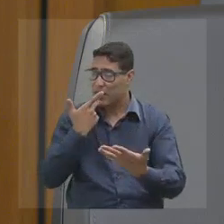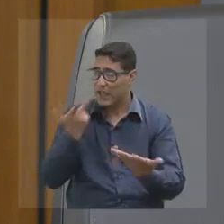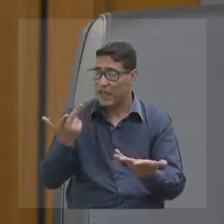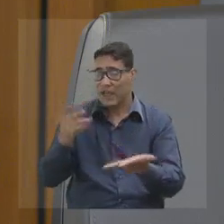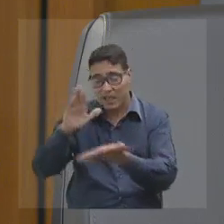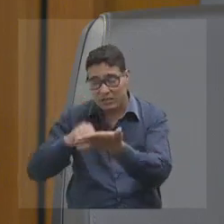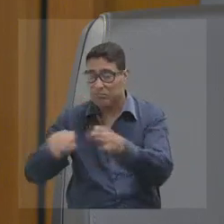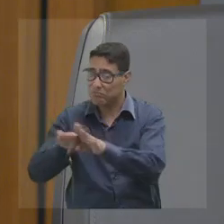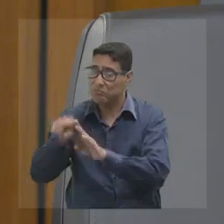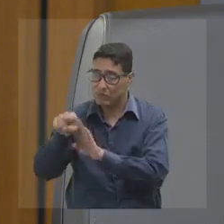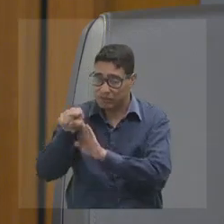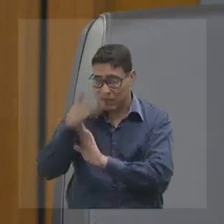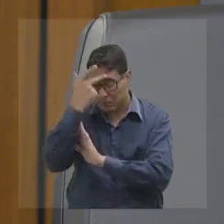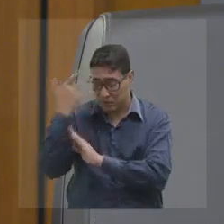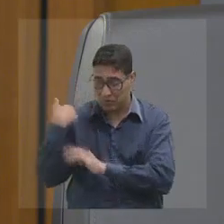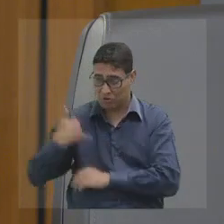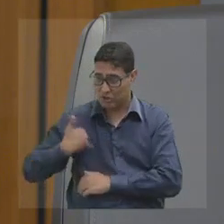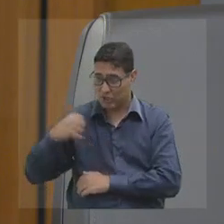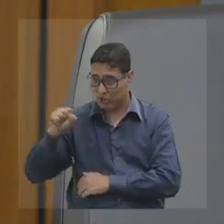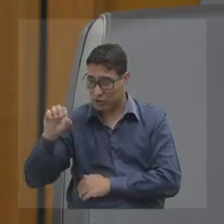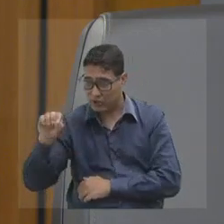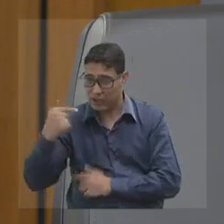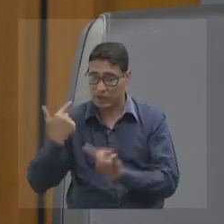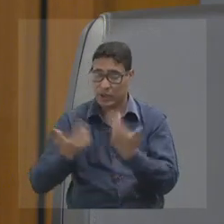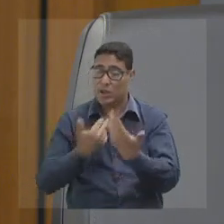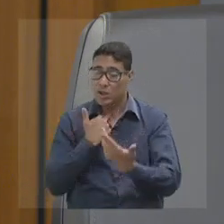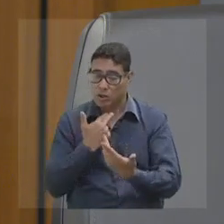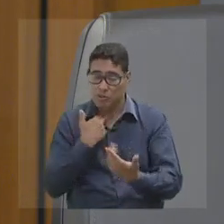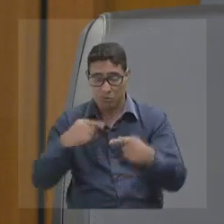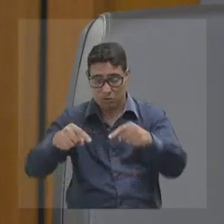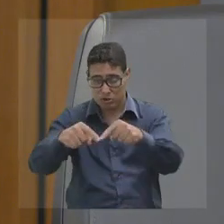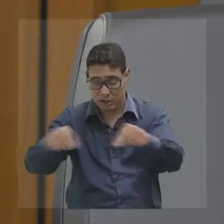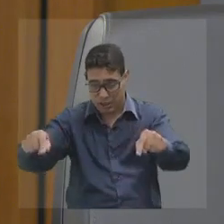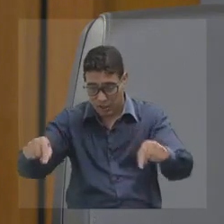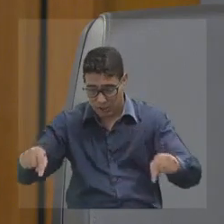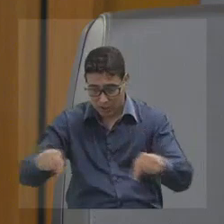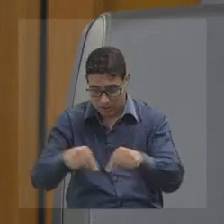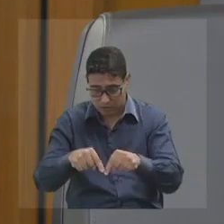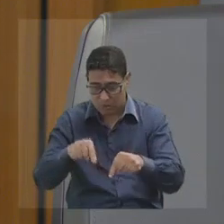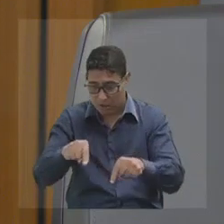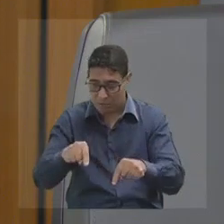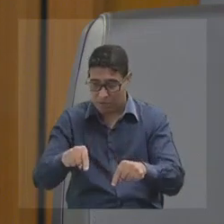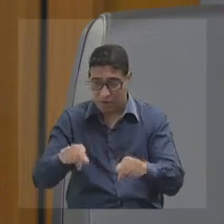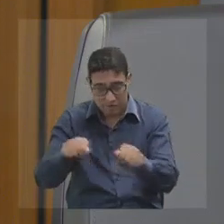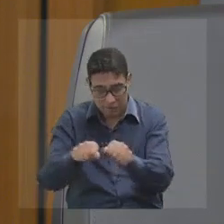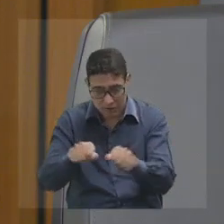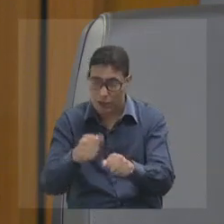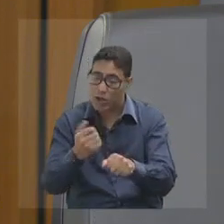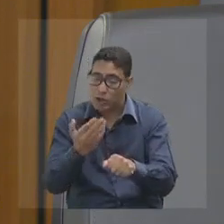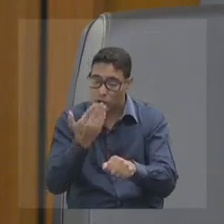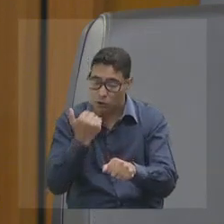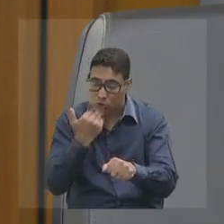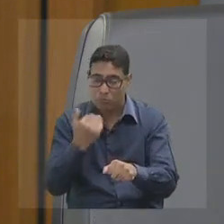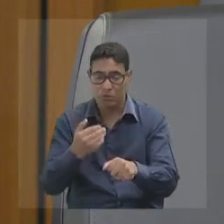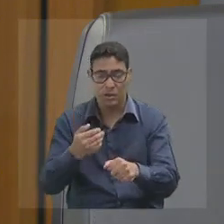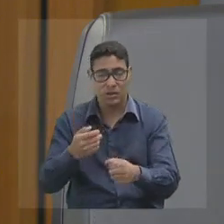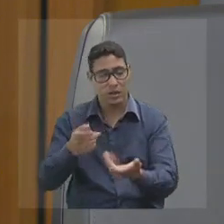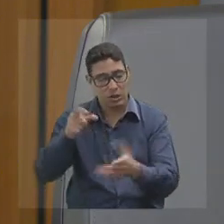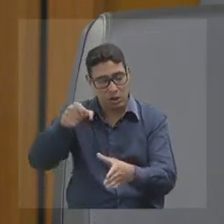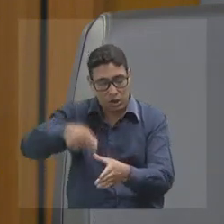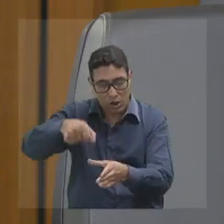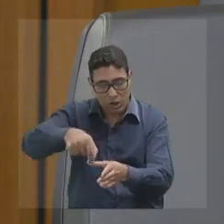e que não pode abrir um pedacinho para plantar o que comer eu tô falando de gente que planta para comer é feijão